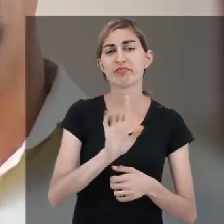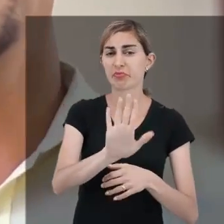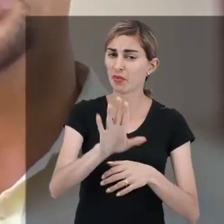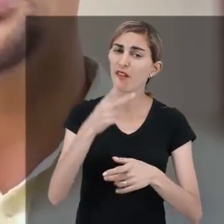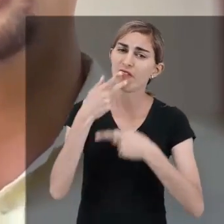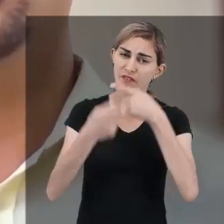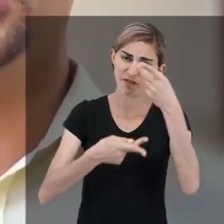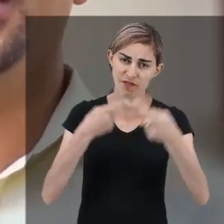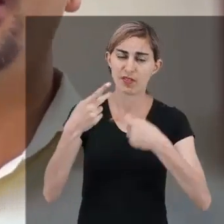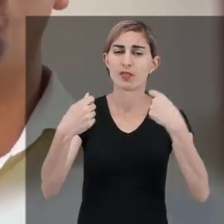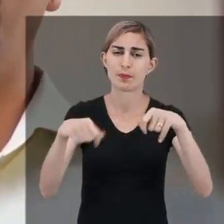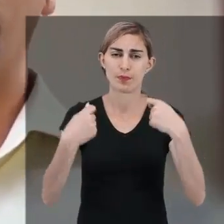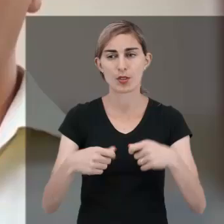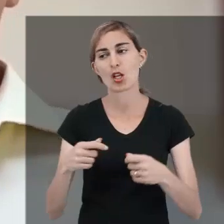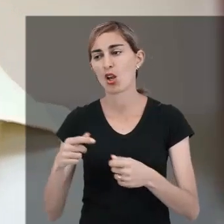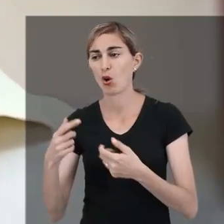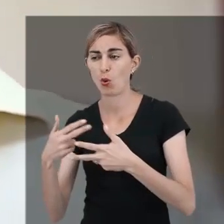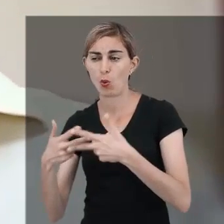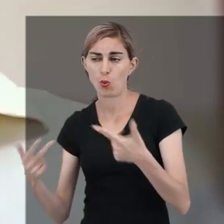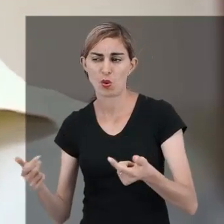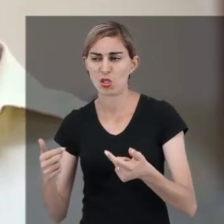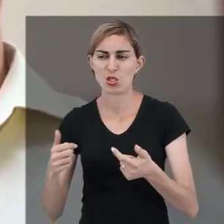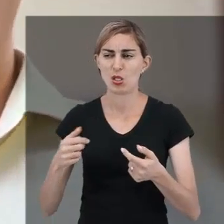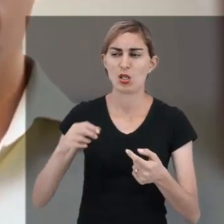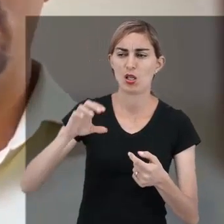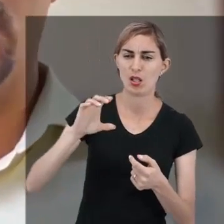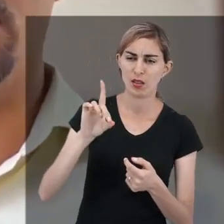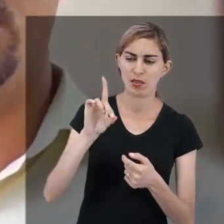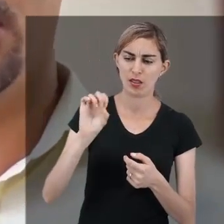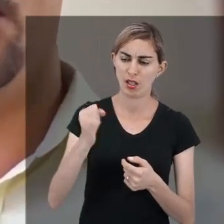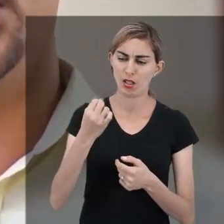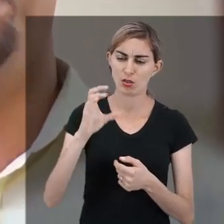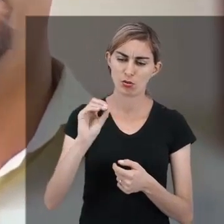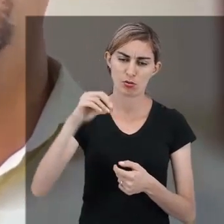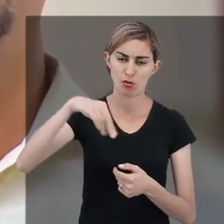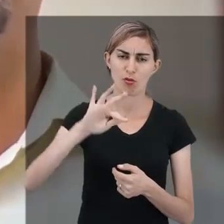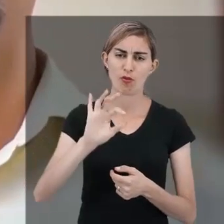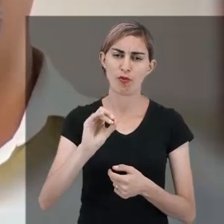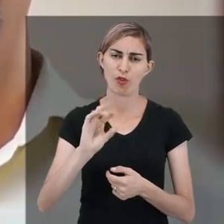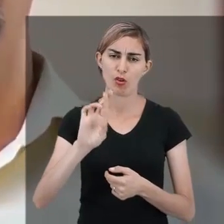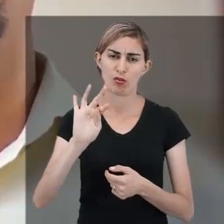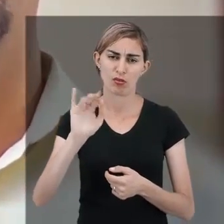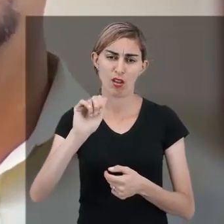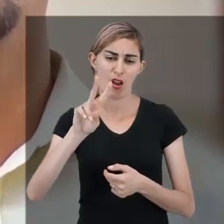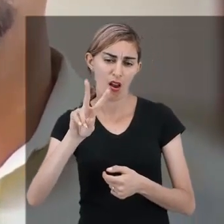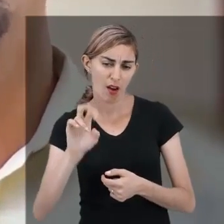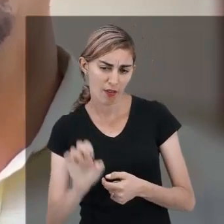ter o limiar do que é desconfortável para o que está prejudicando. Então você pode